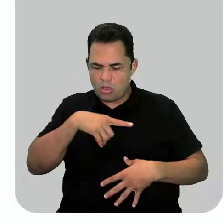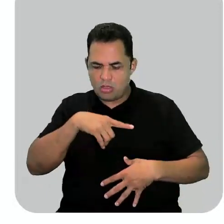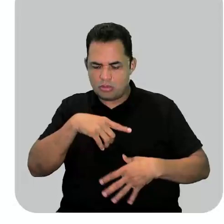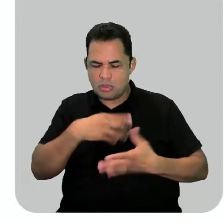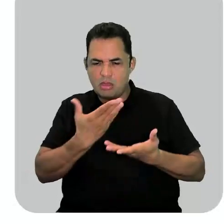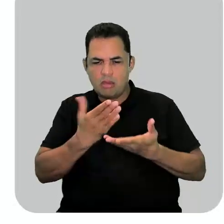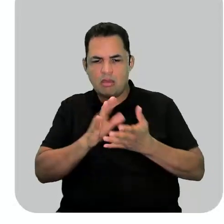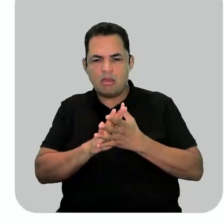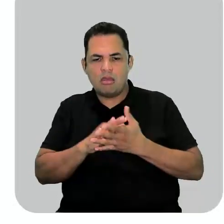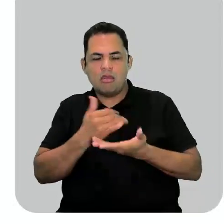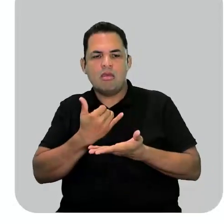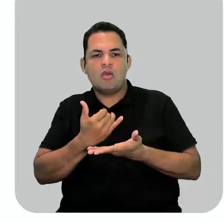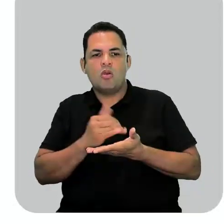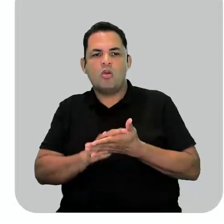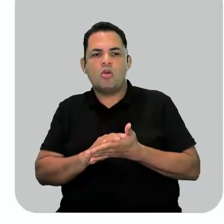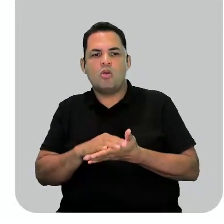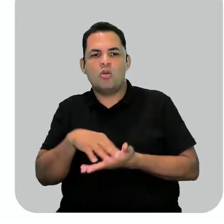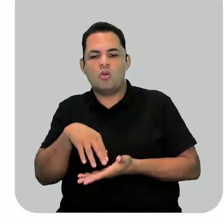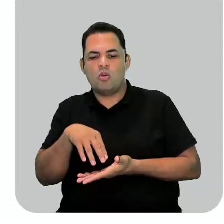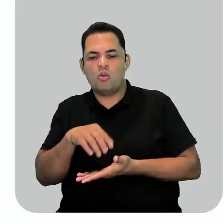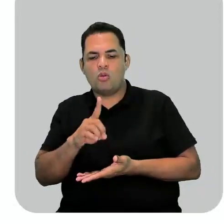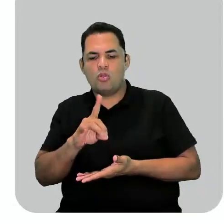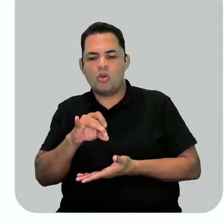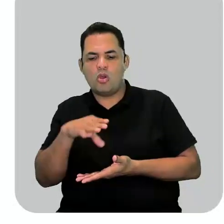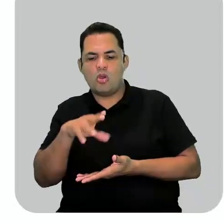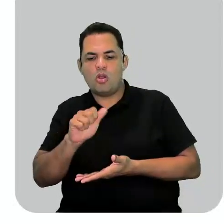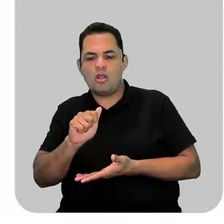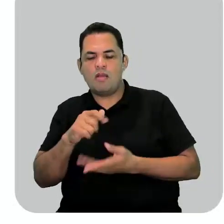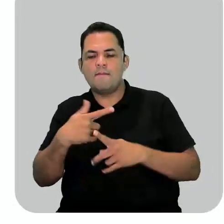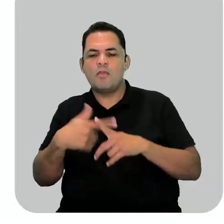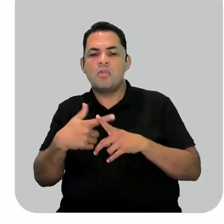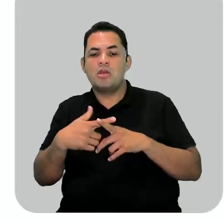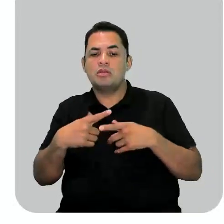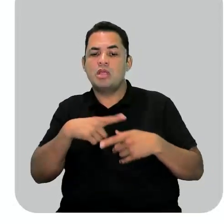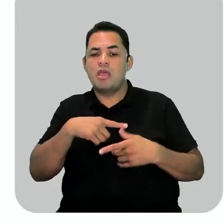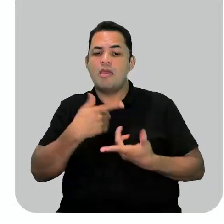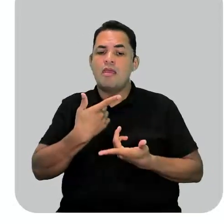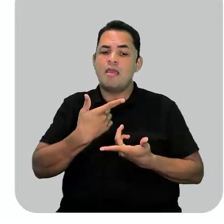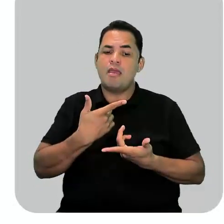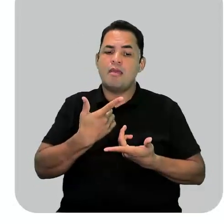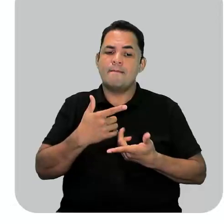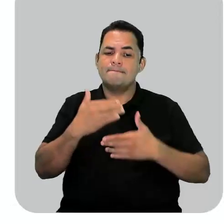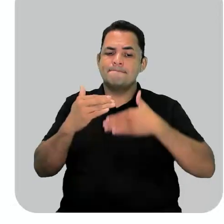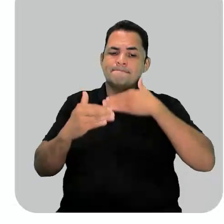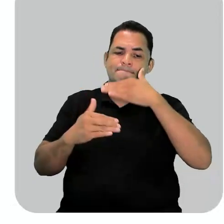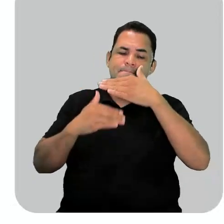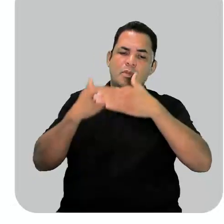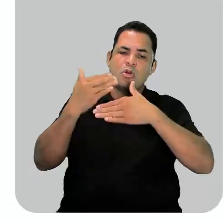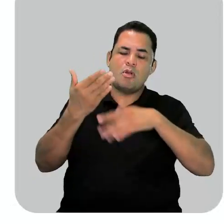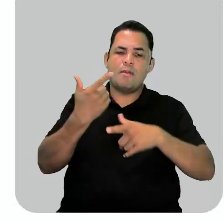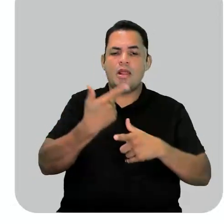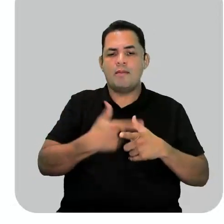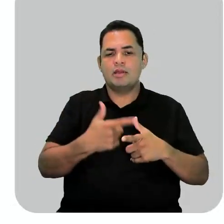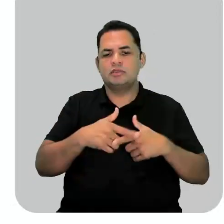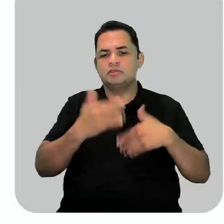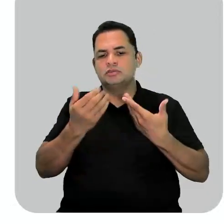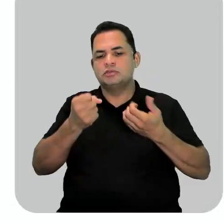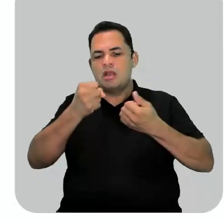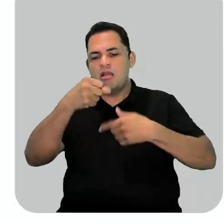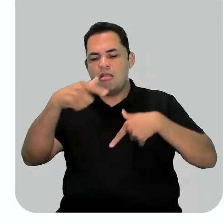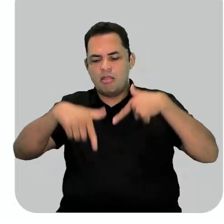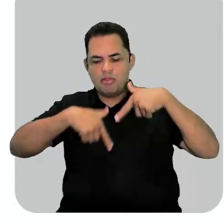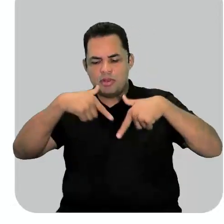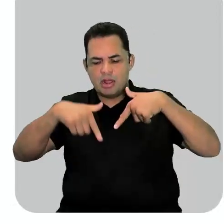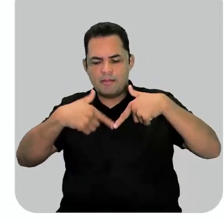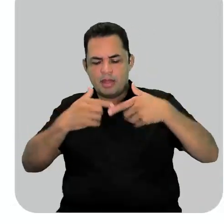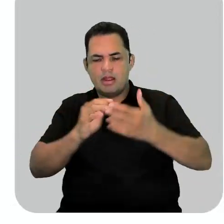algum traço de drogas, né? Porque isso pode prejudicar, sim, o desenvolvimento das suas atividades, porque se a pessoa